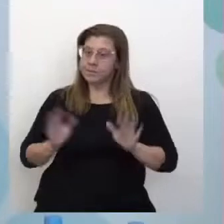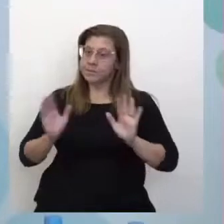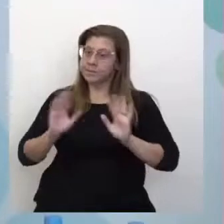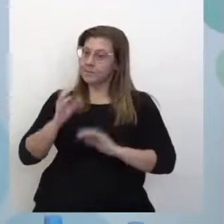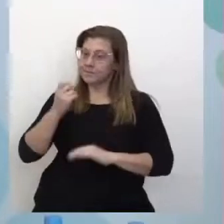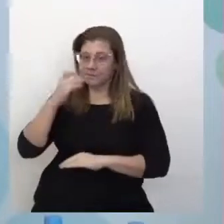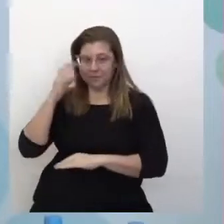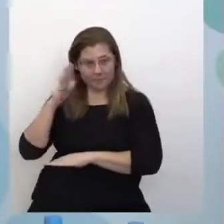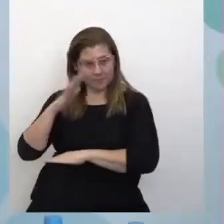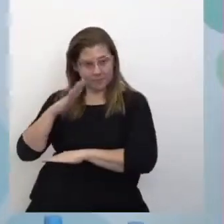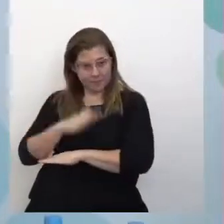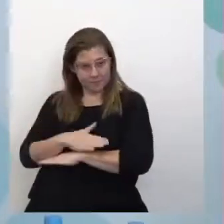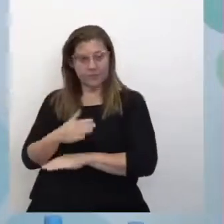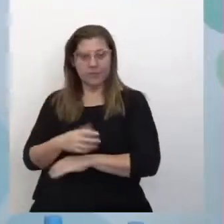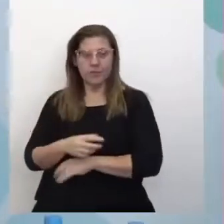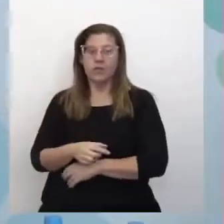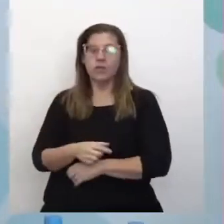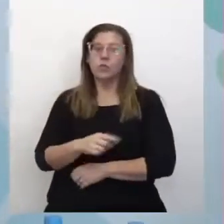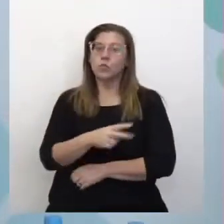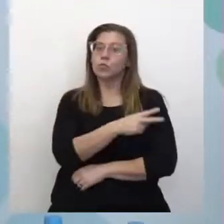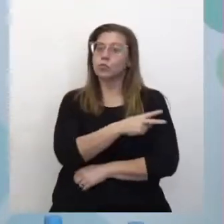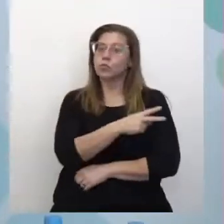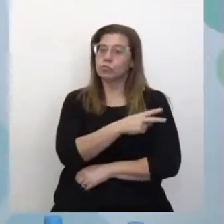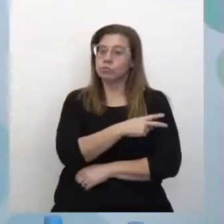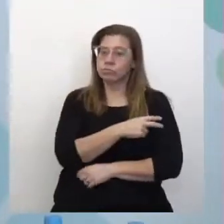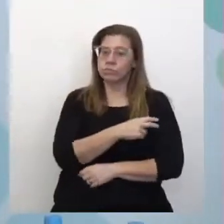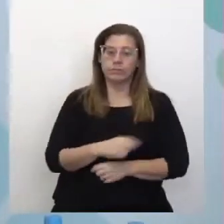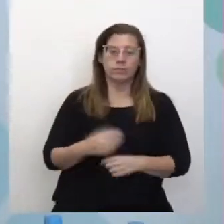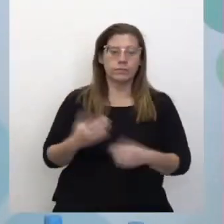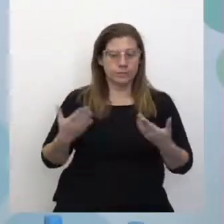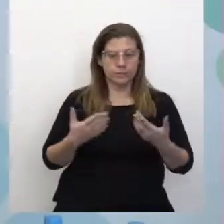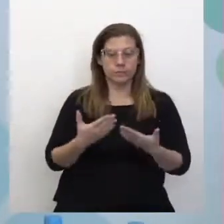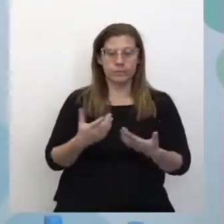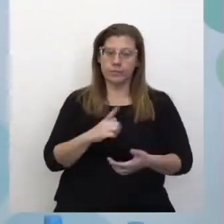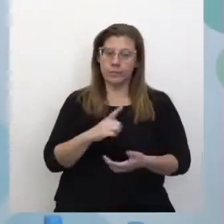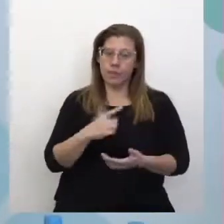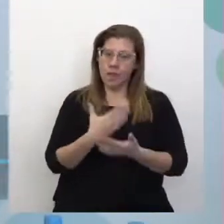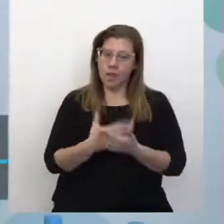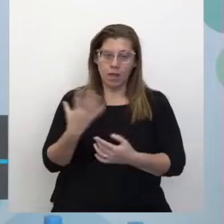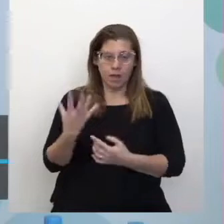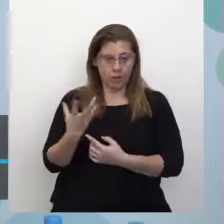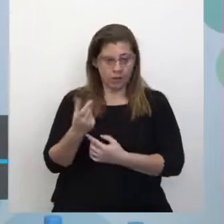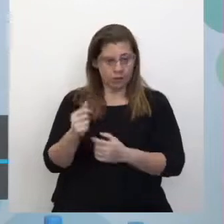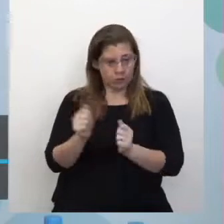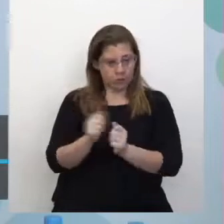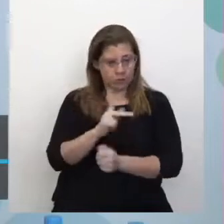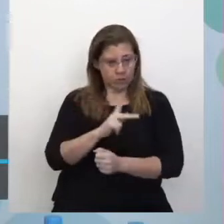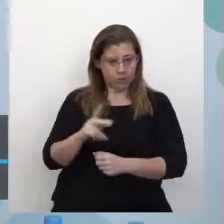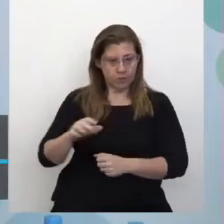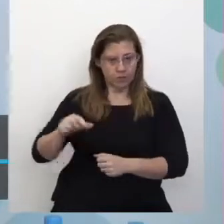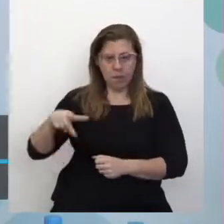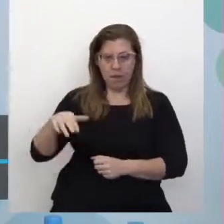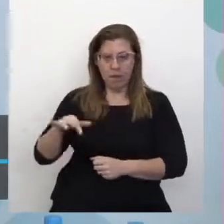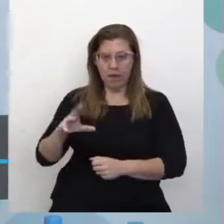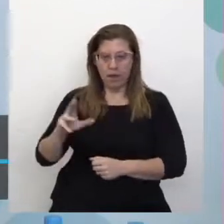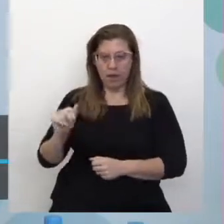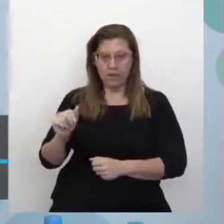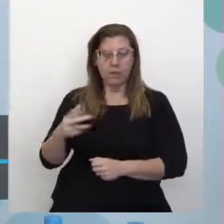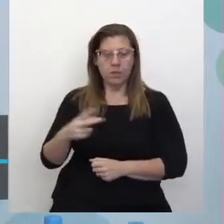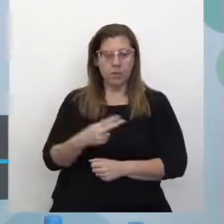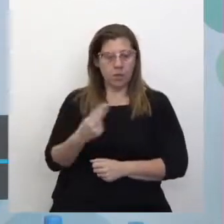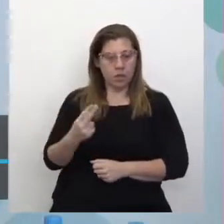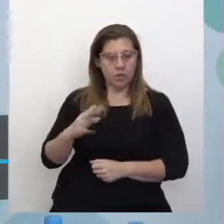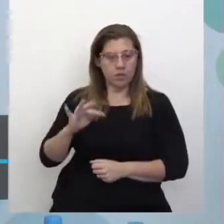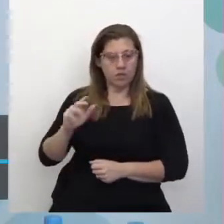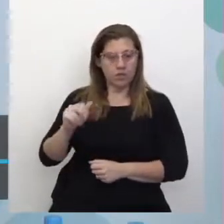Boa tarde, estudantes da segunda série do ensino médio. Hoje nós teremos uma aula de artes com a professora Márcia Giannini. Meu nome é Thiago